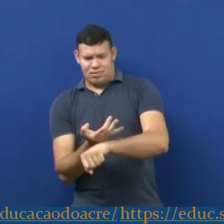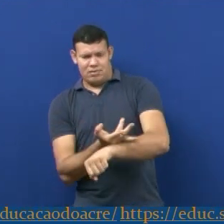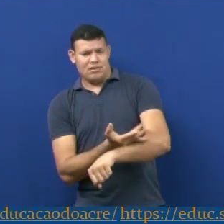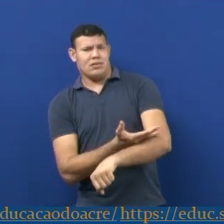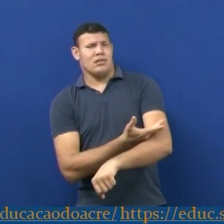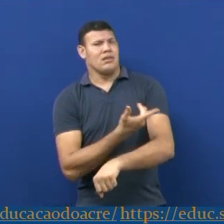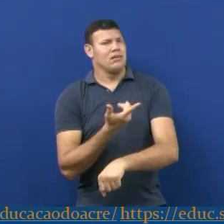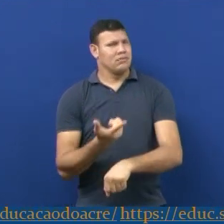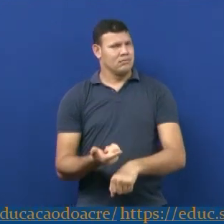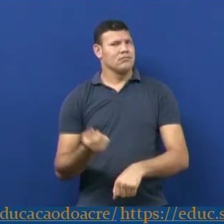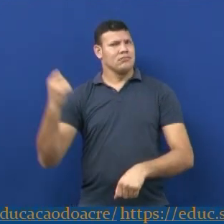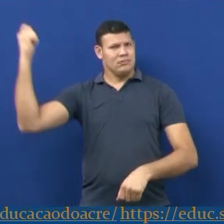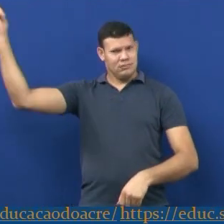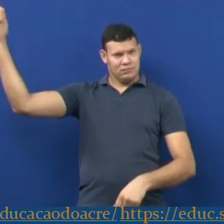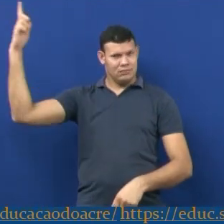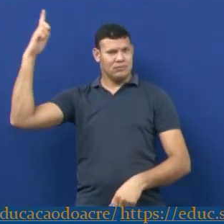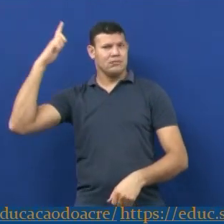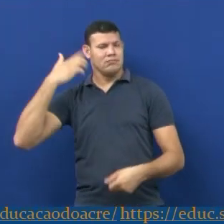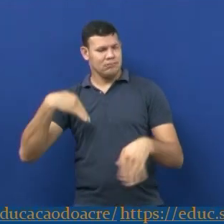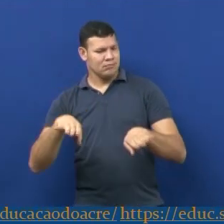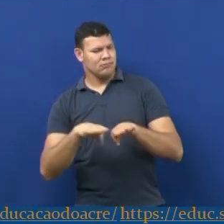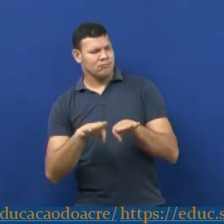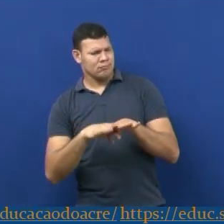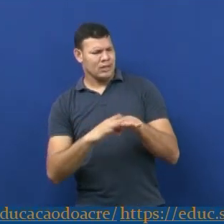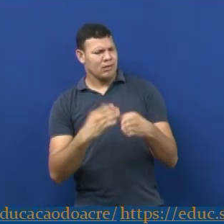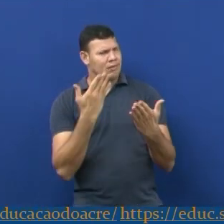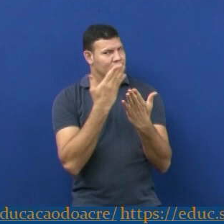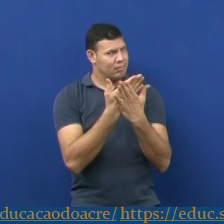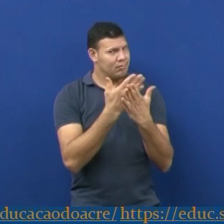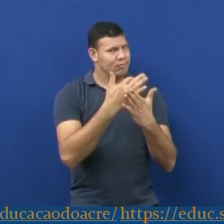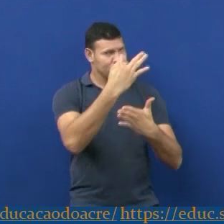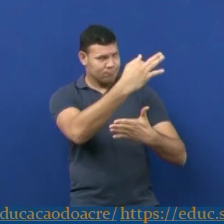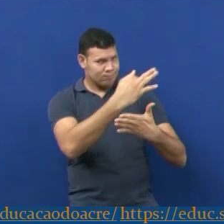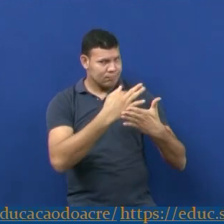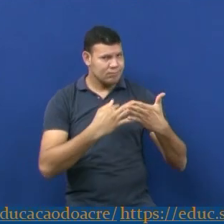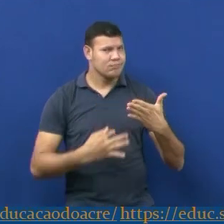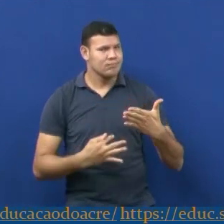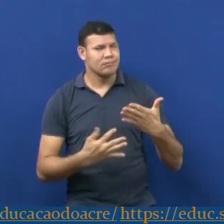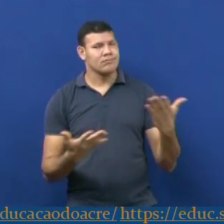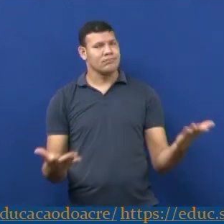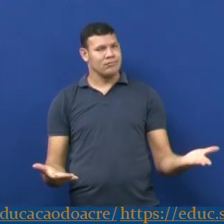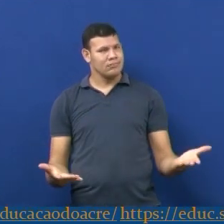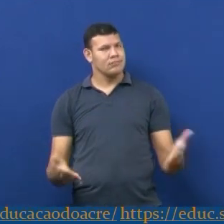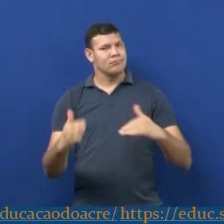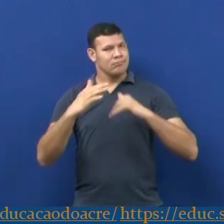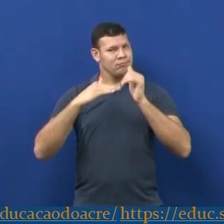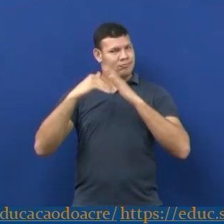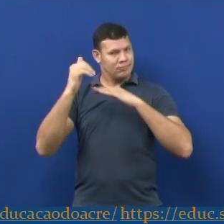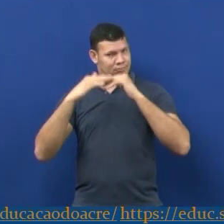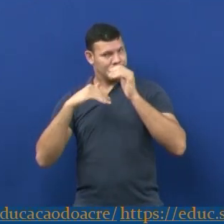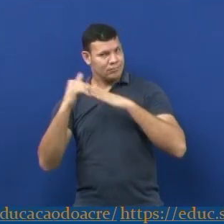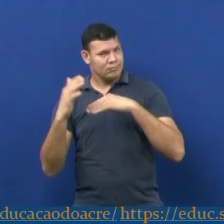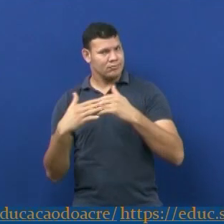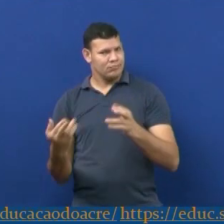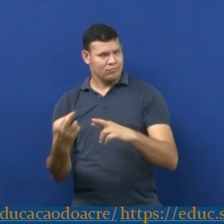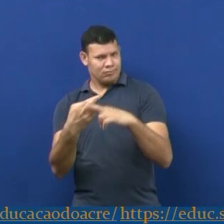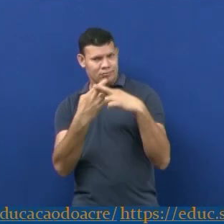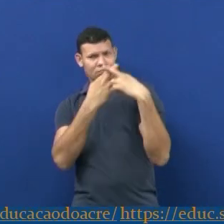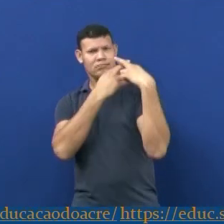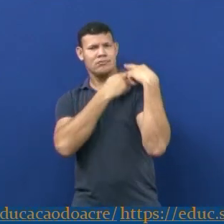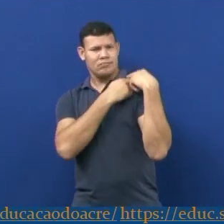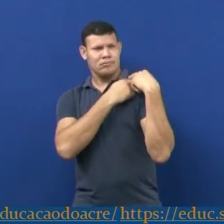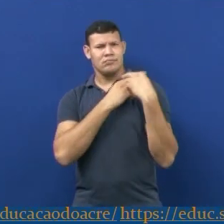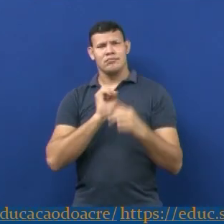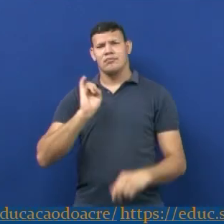o texto e as marcações cênicas determinadas pelo diretor do espetáculo. O profissional que cuida dessa área é